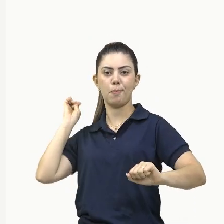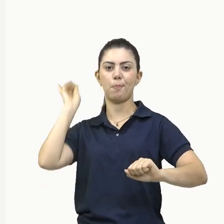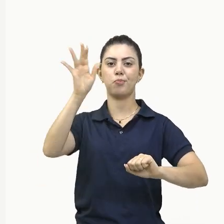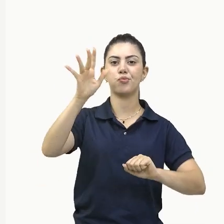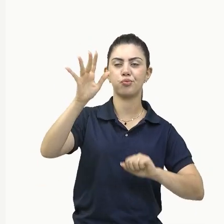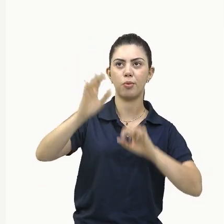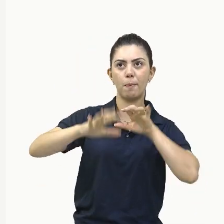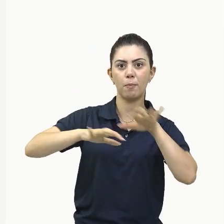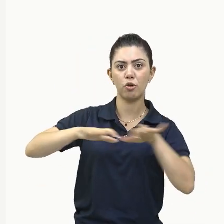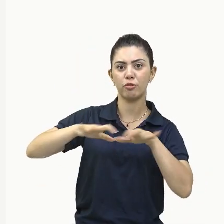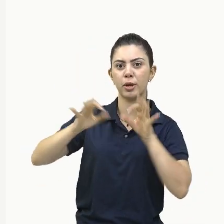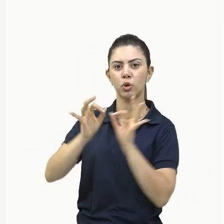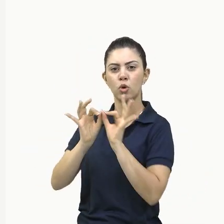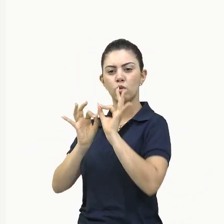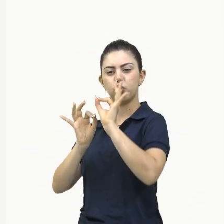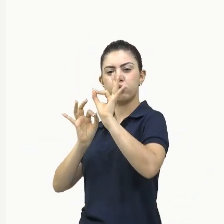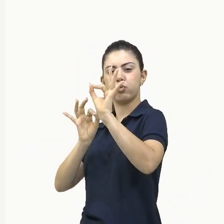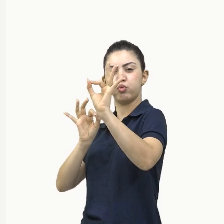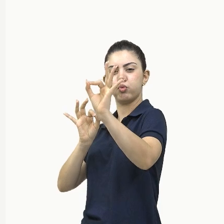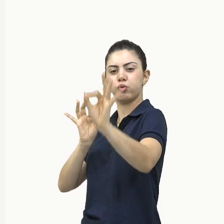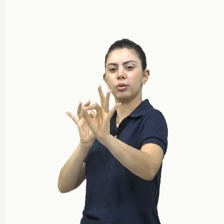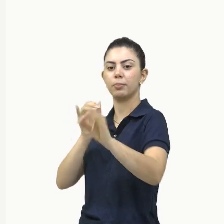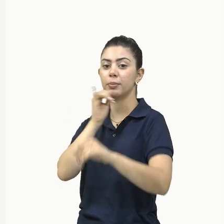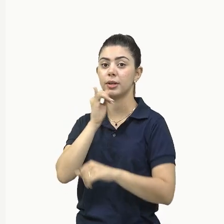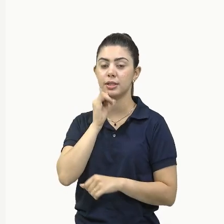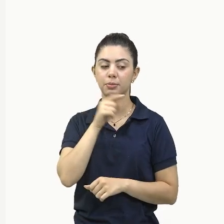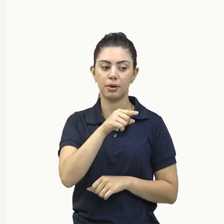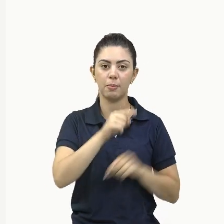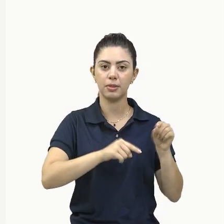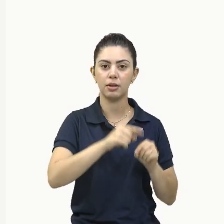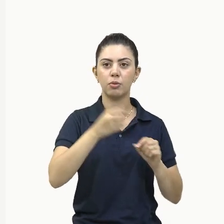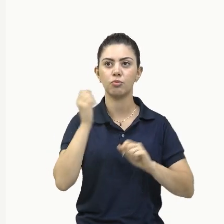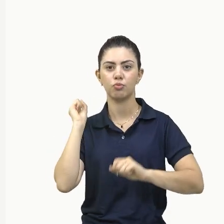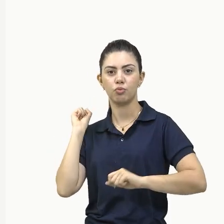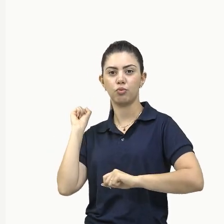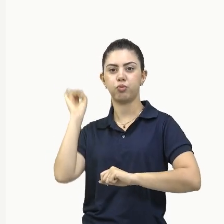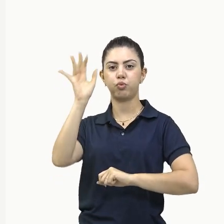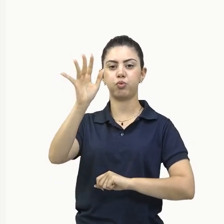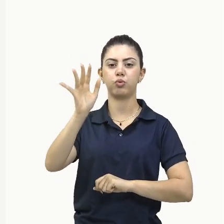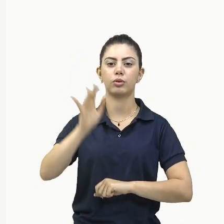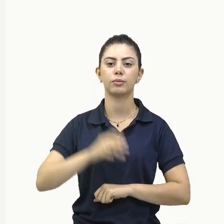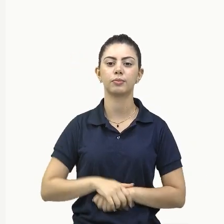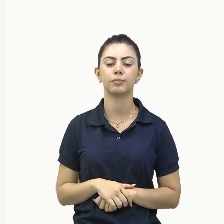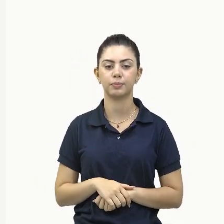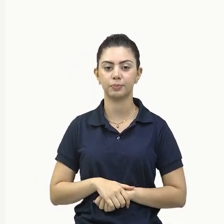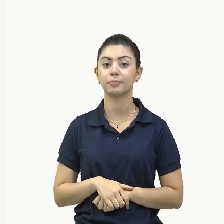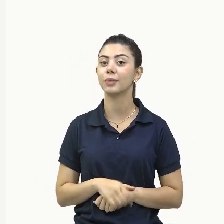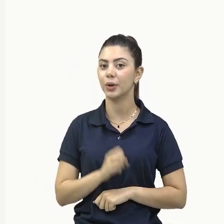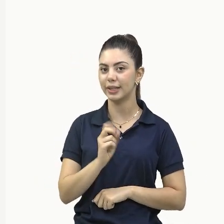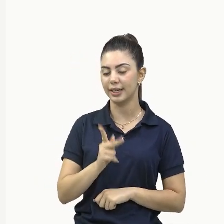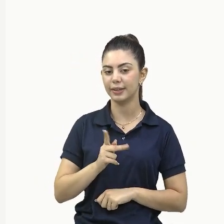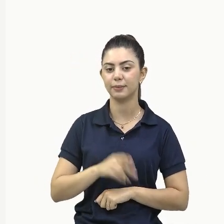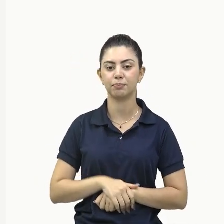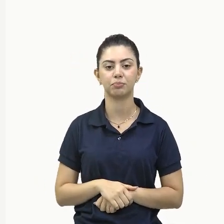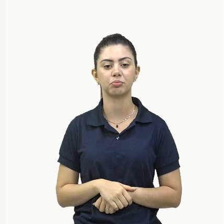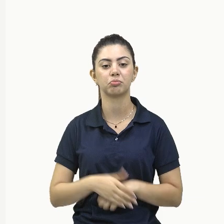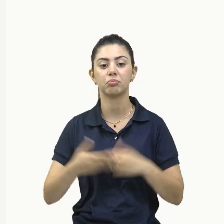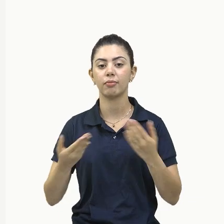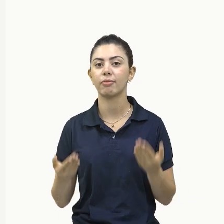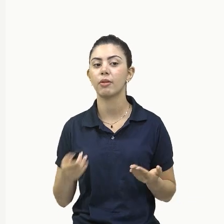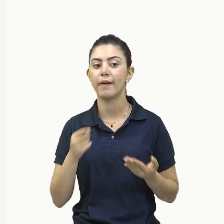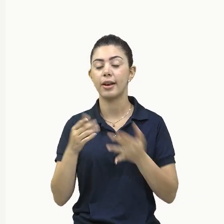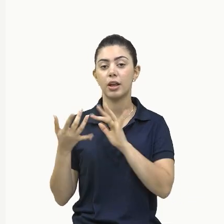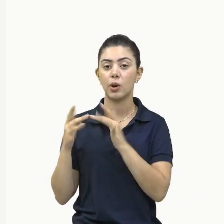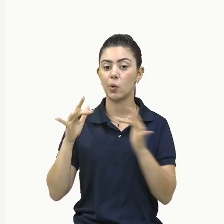movimento. No caso aqui, ó, o objeto está sendo lançado ao ar. Pois bem, o contexto